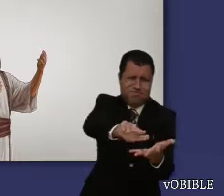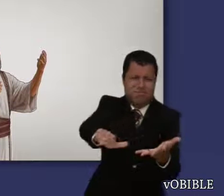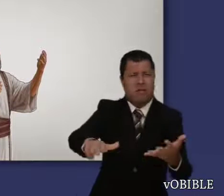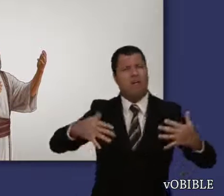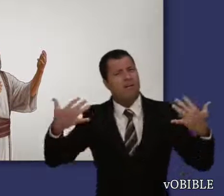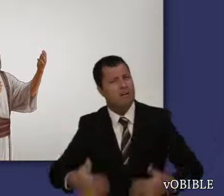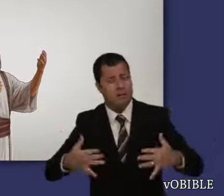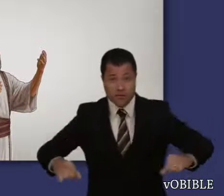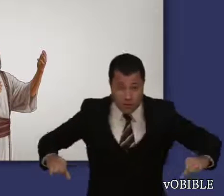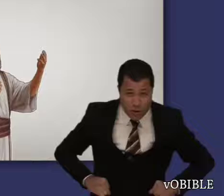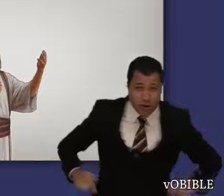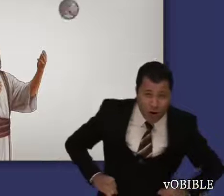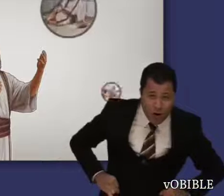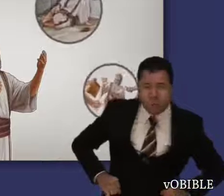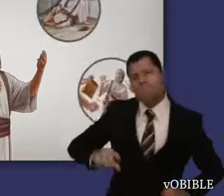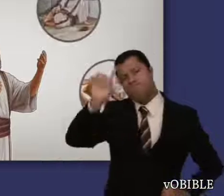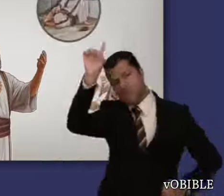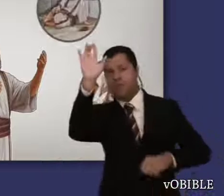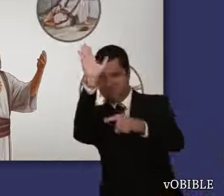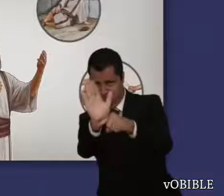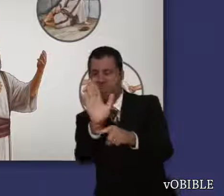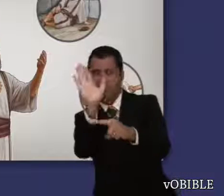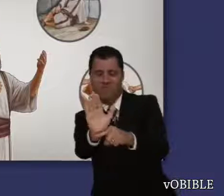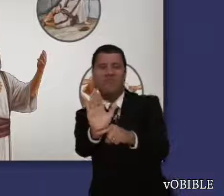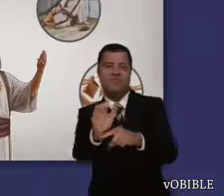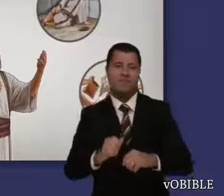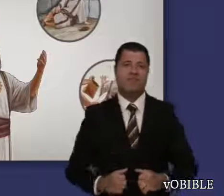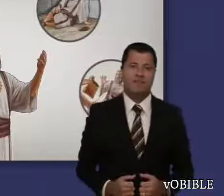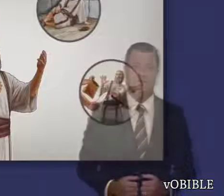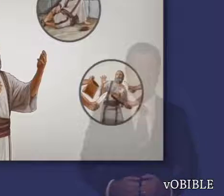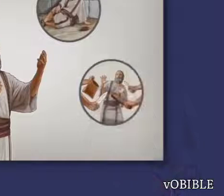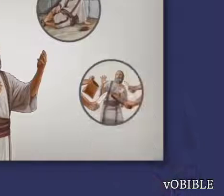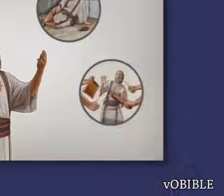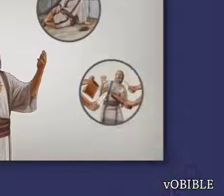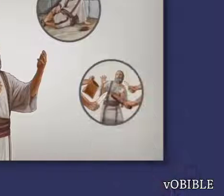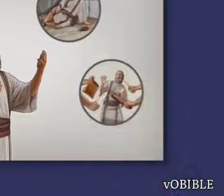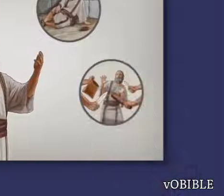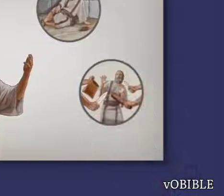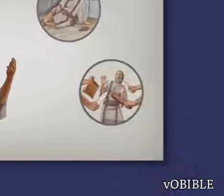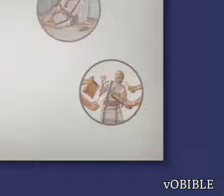misericórdias e o Deus de todo o consolo, que nos consola em todas as nossas provações.